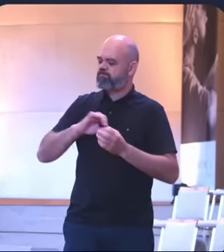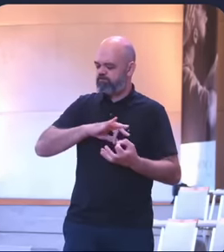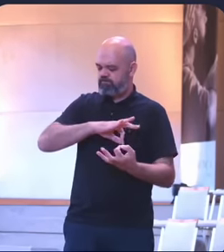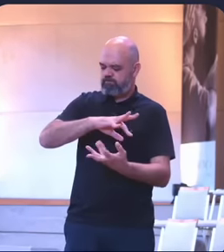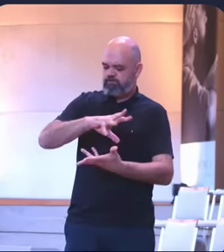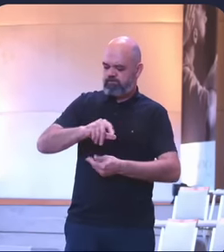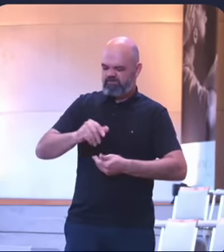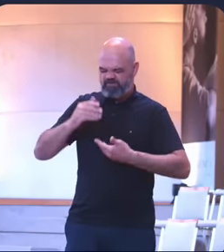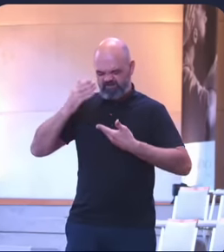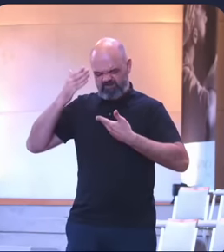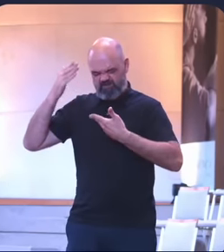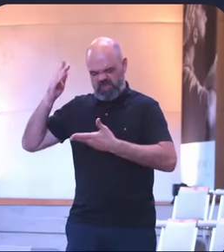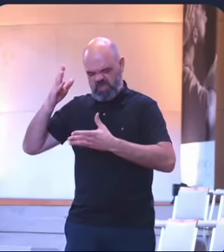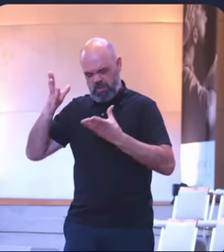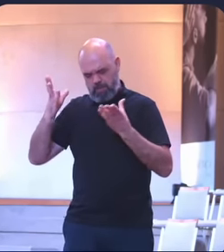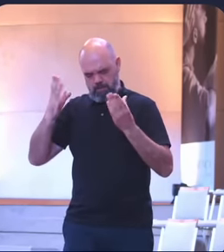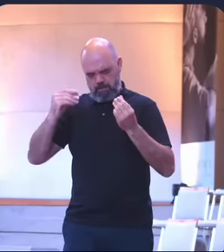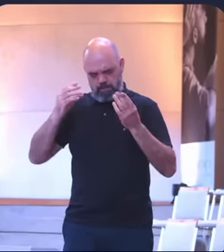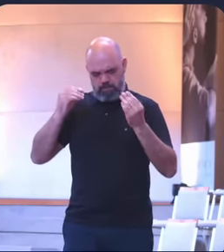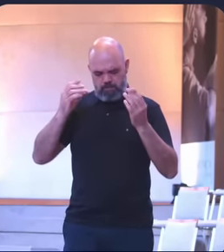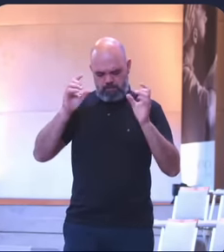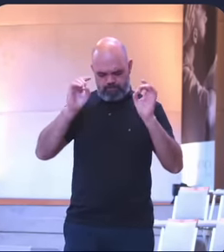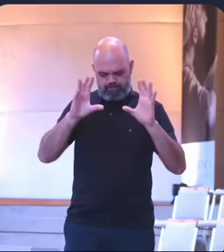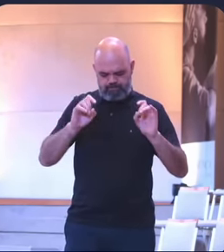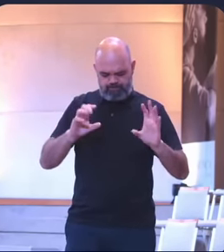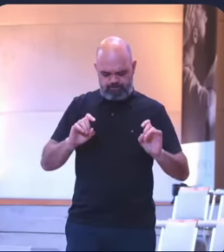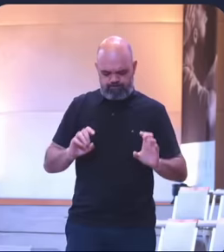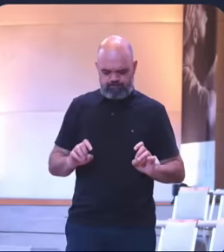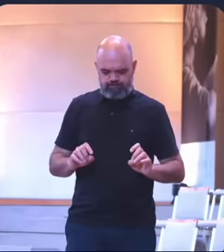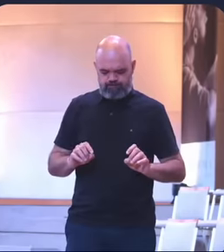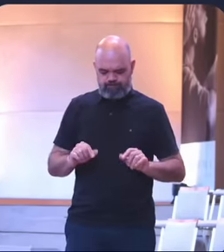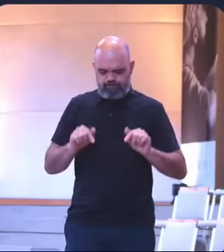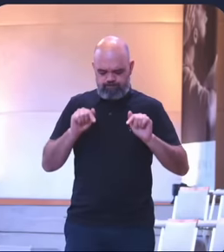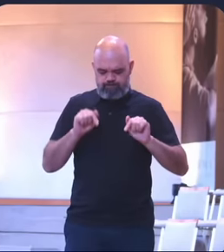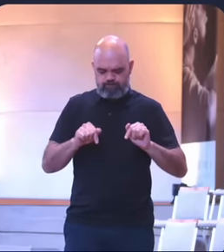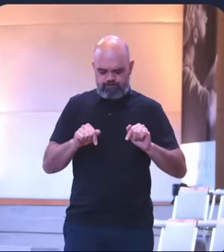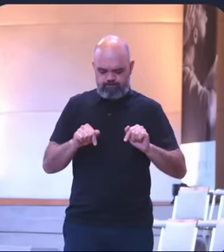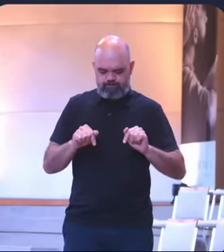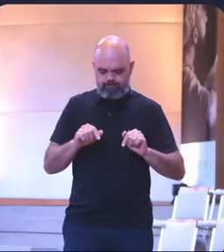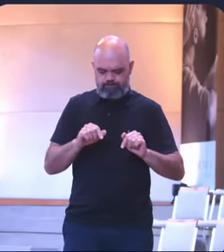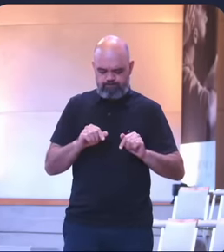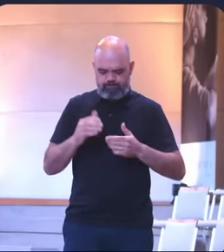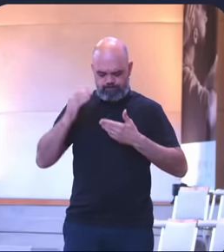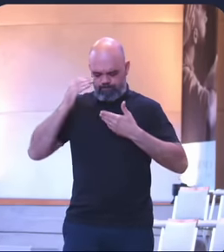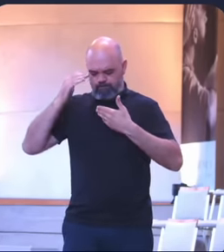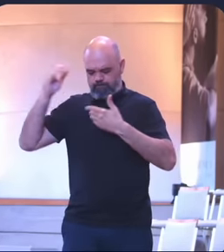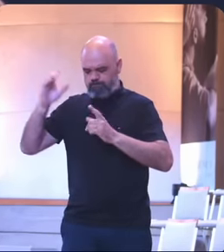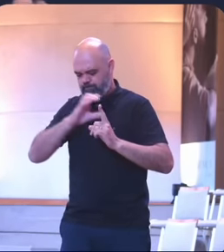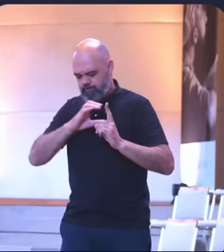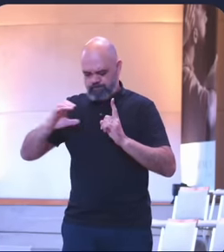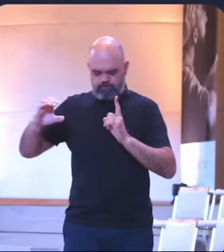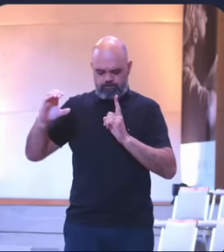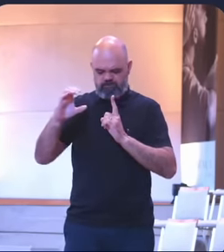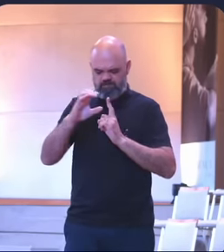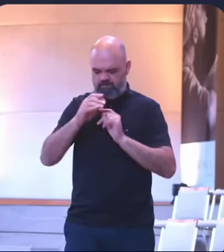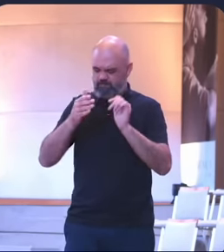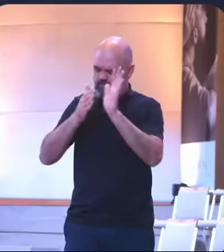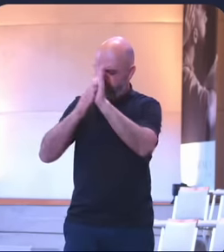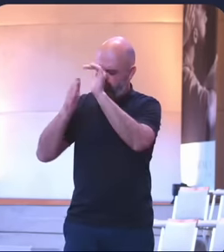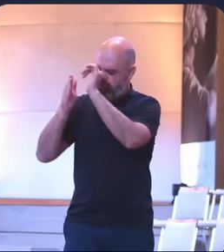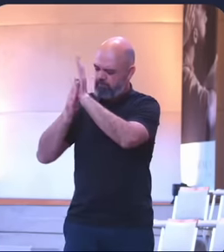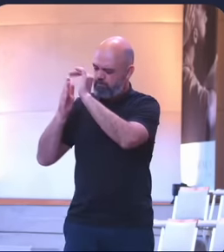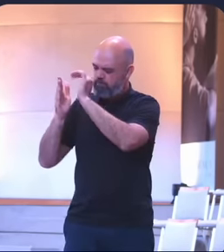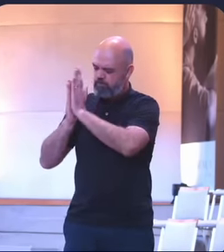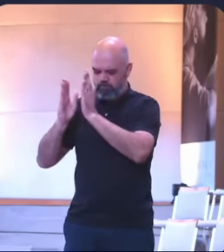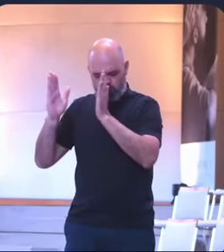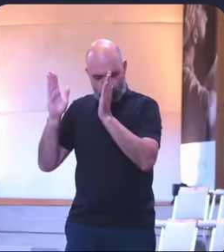que privilégio. Nós te agradecemos por esse culto, pelos louvores, orações, palavras, pelo teu mover